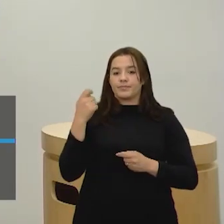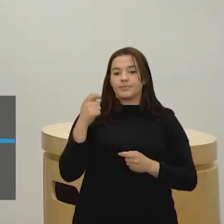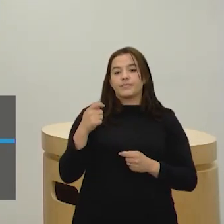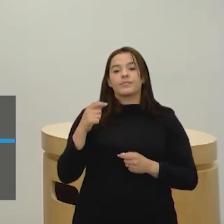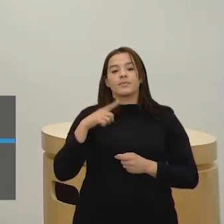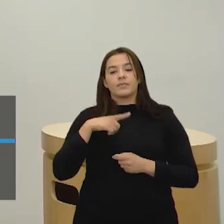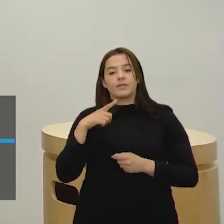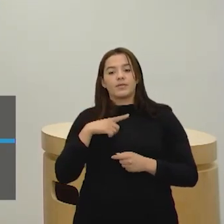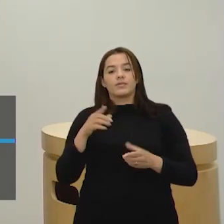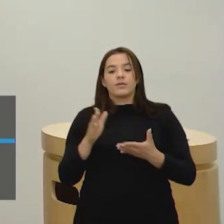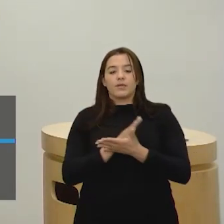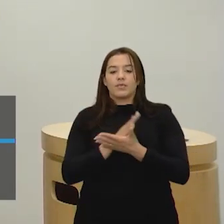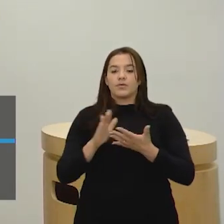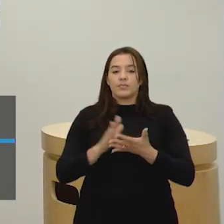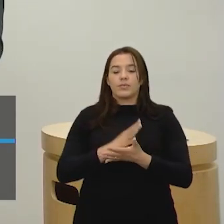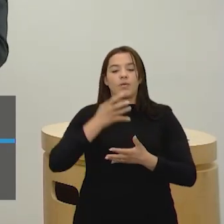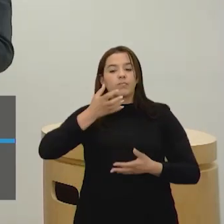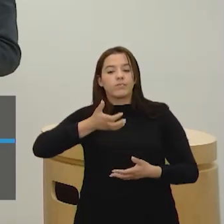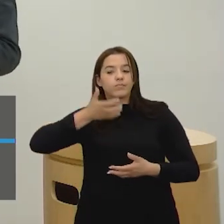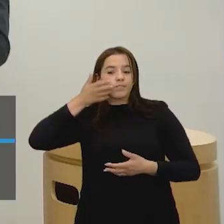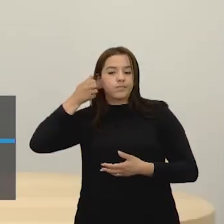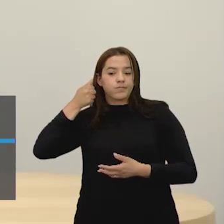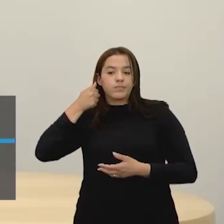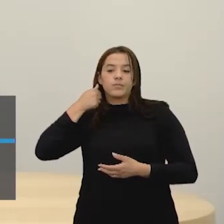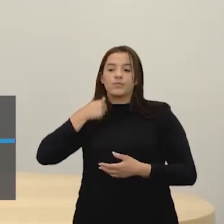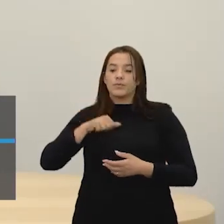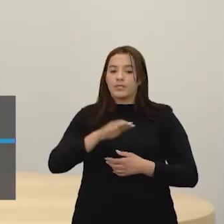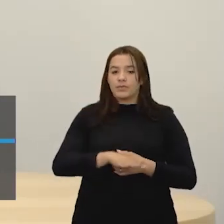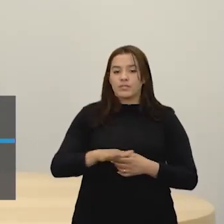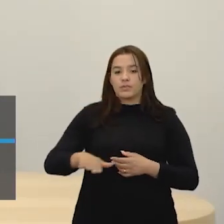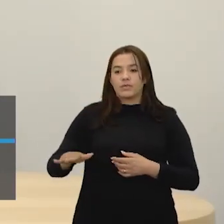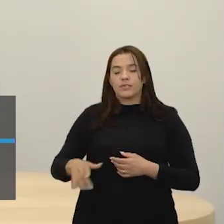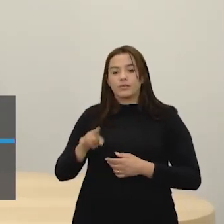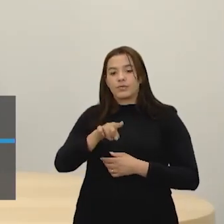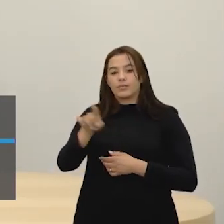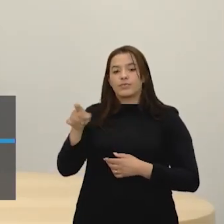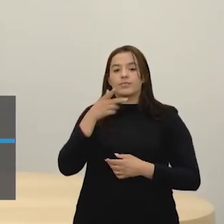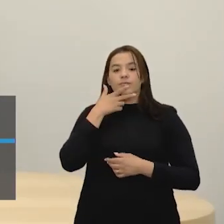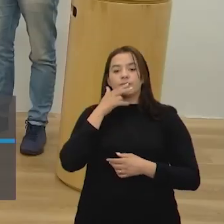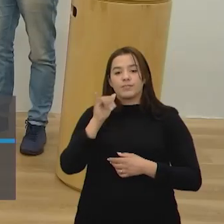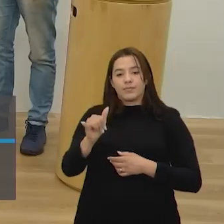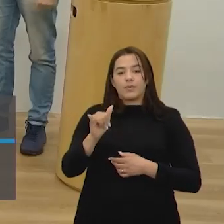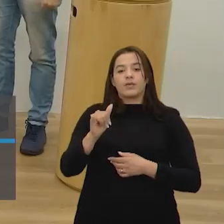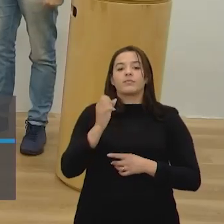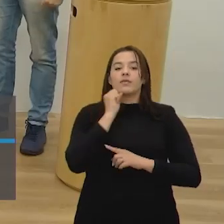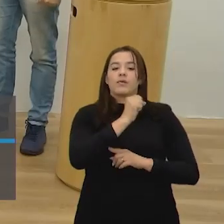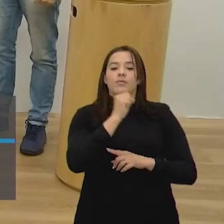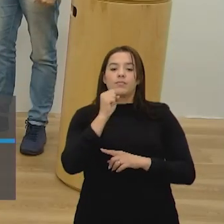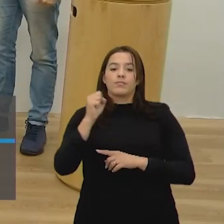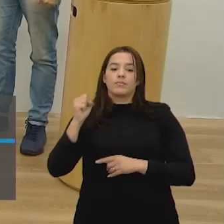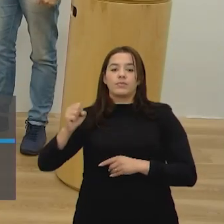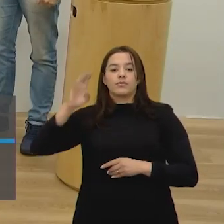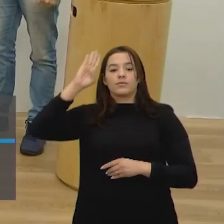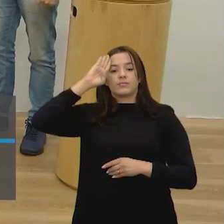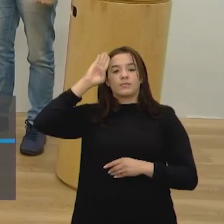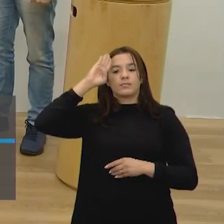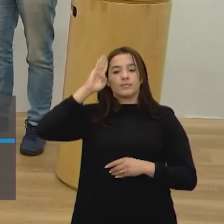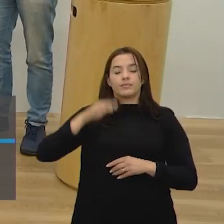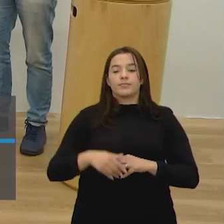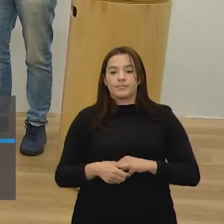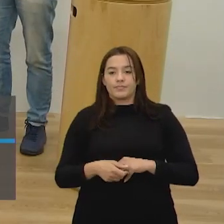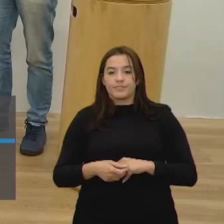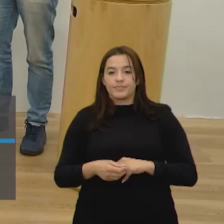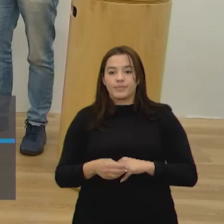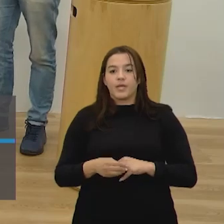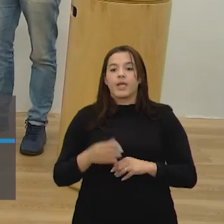militares adotaram as crianças cujos pais foram mortos pelos próprios militares. Puxa vida. E